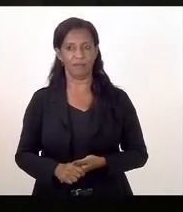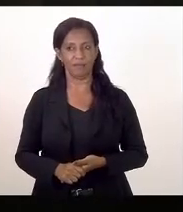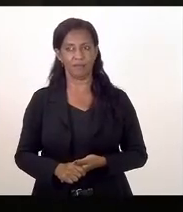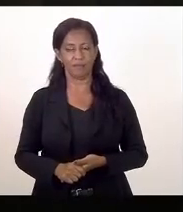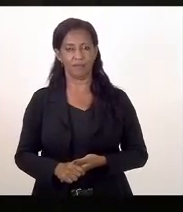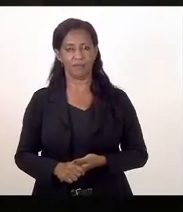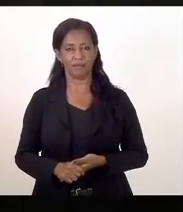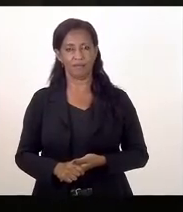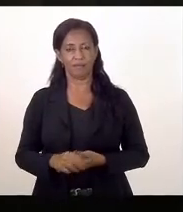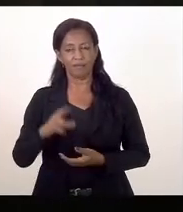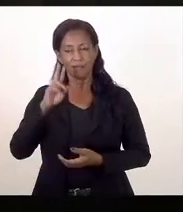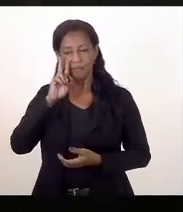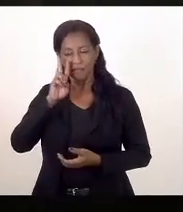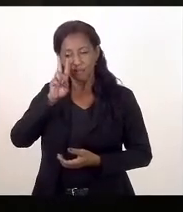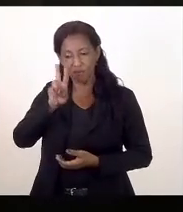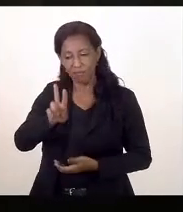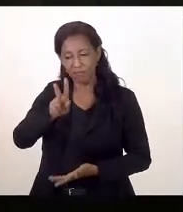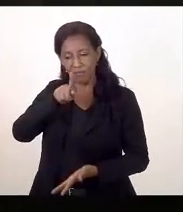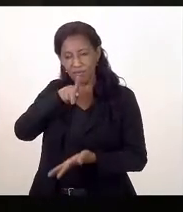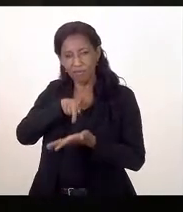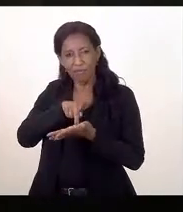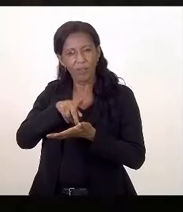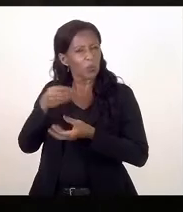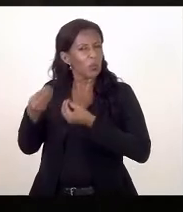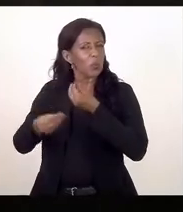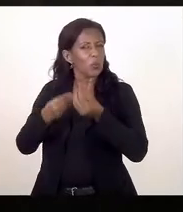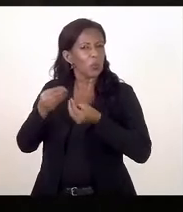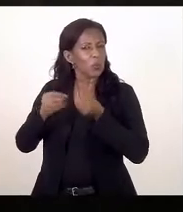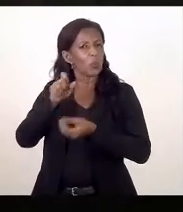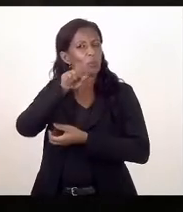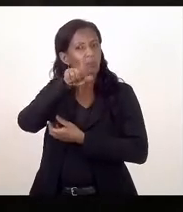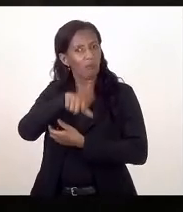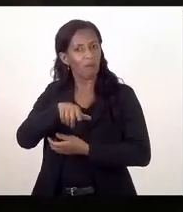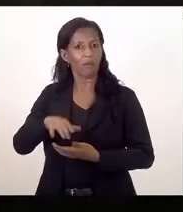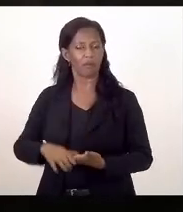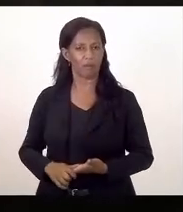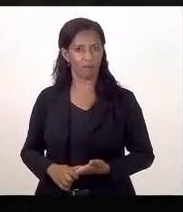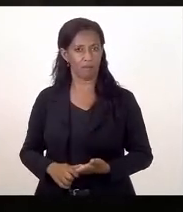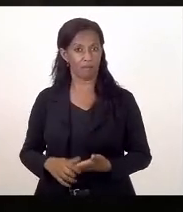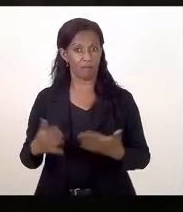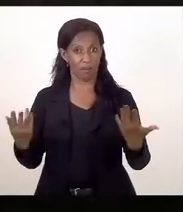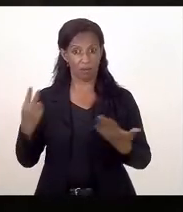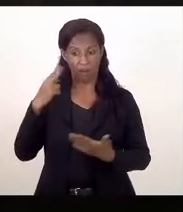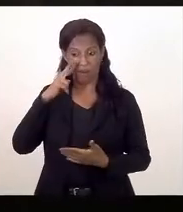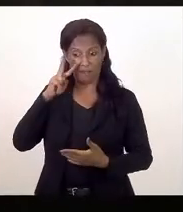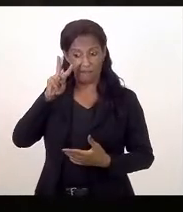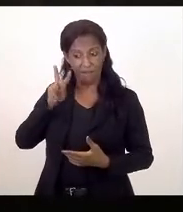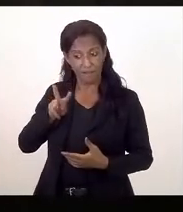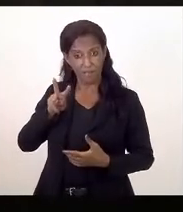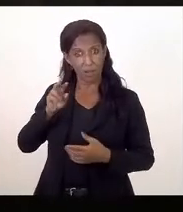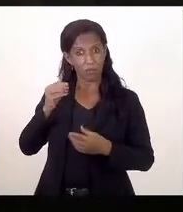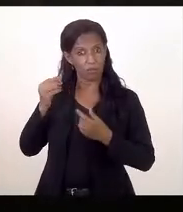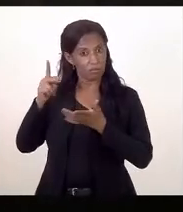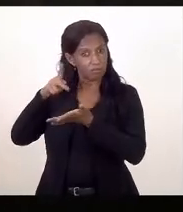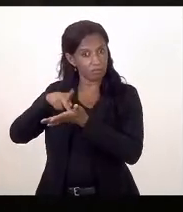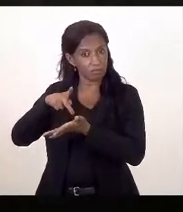ver a realidade como ela é. Agora, vendo a realidade como ela é,